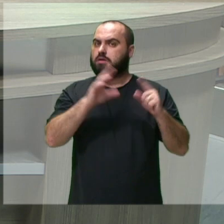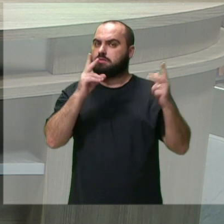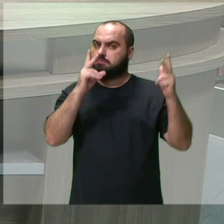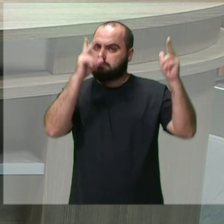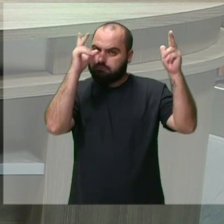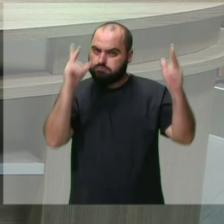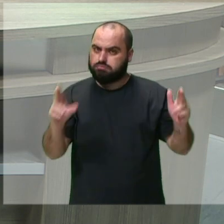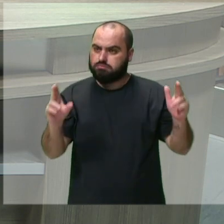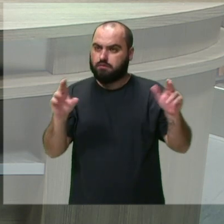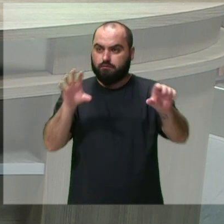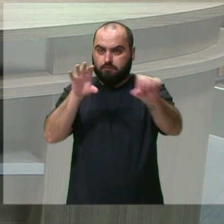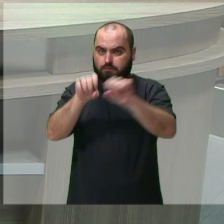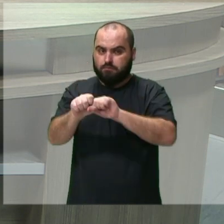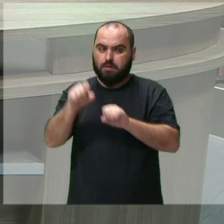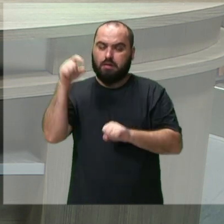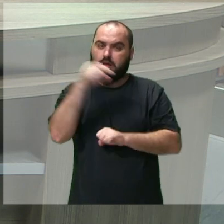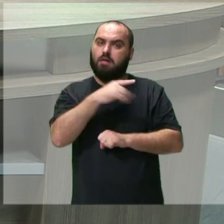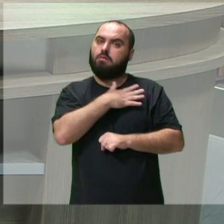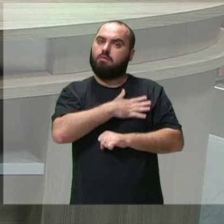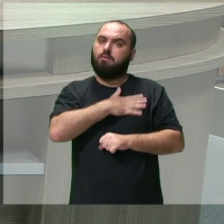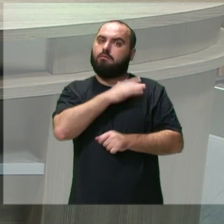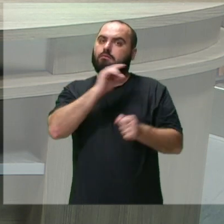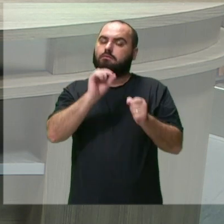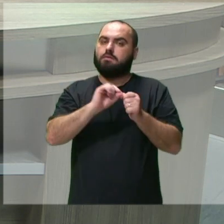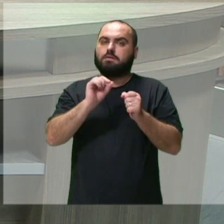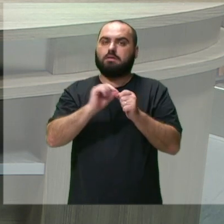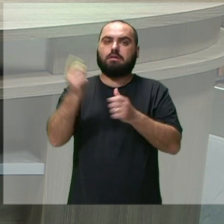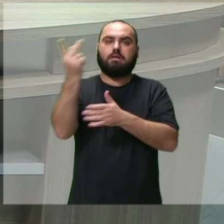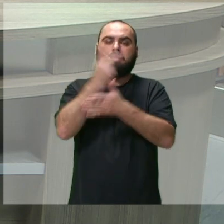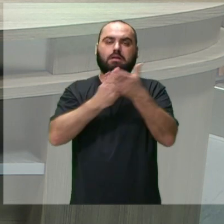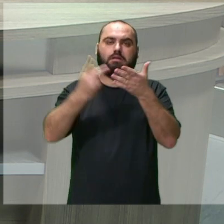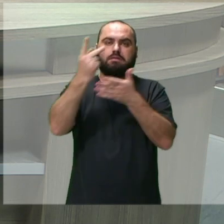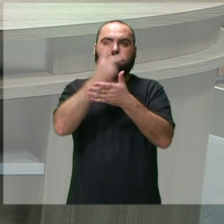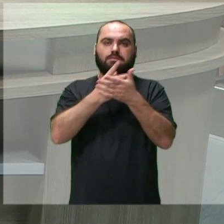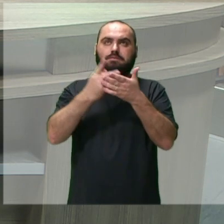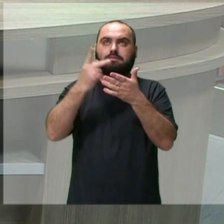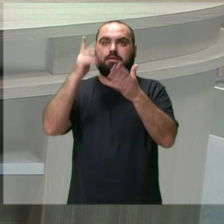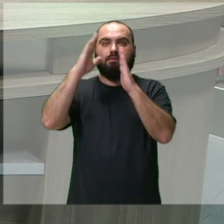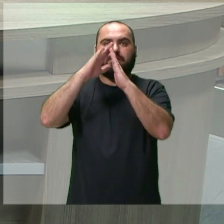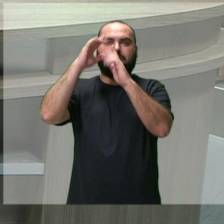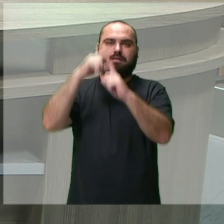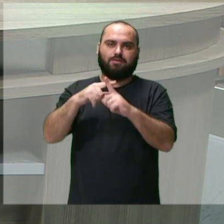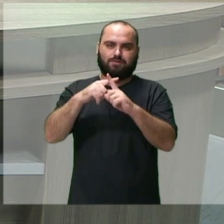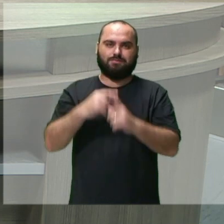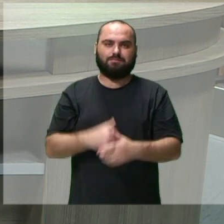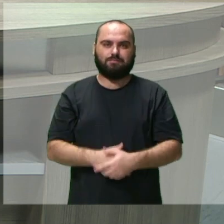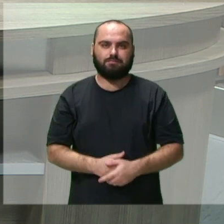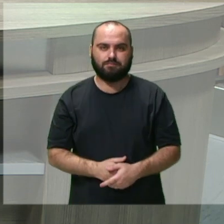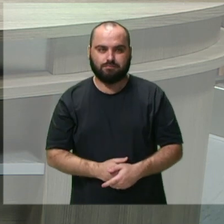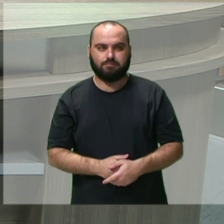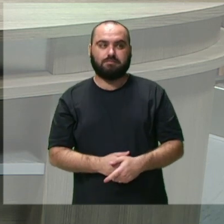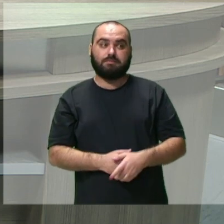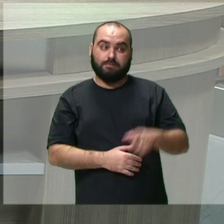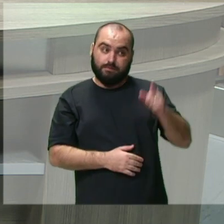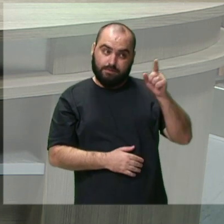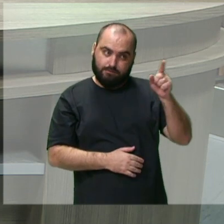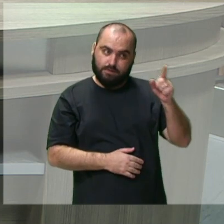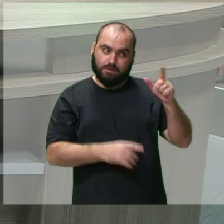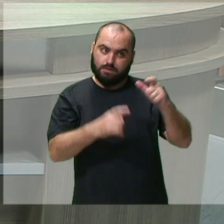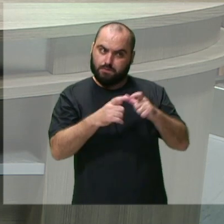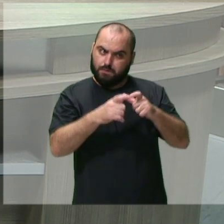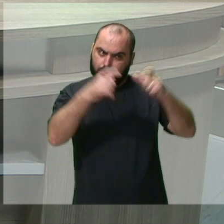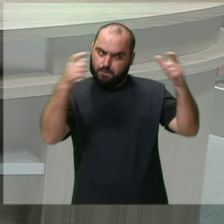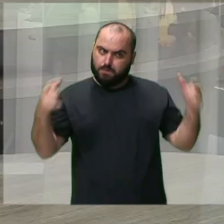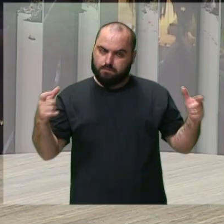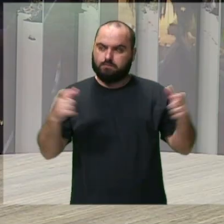nicho formado, que é o que ele gosta de fazer, que é a arte sacra. Né? Mas você já abre esse leque um pouco mais, é isso? É